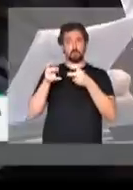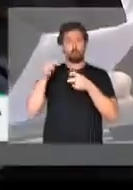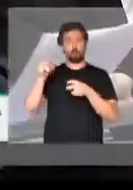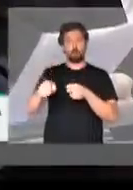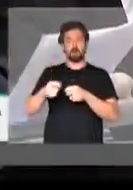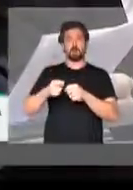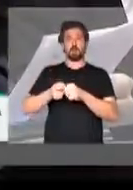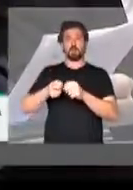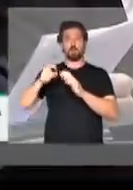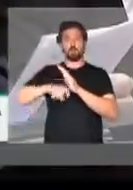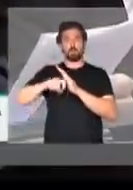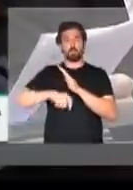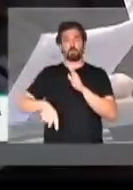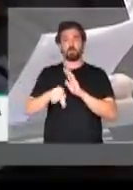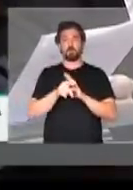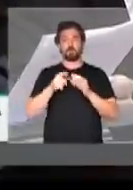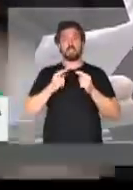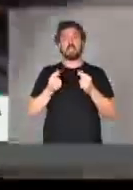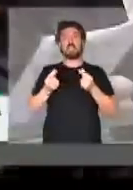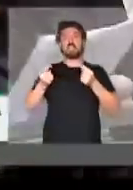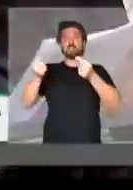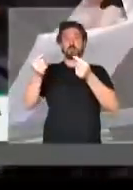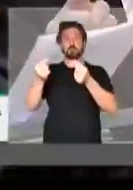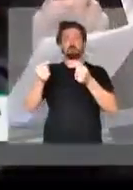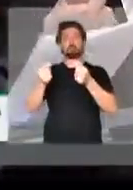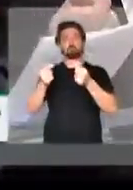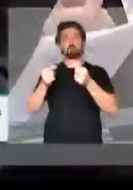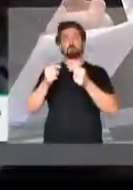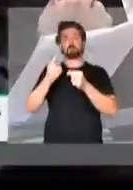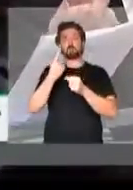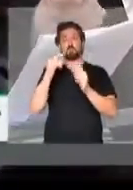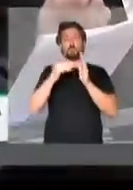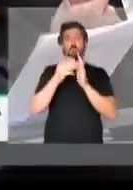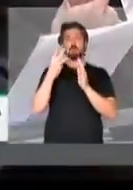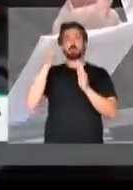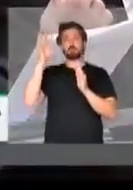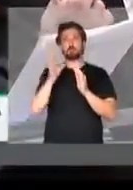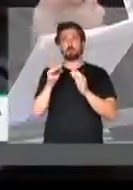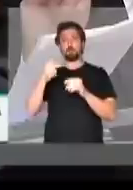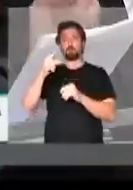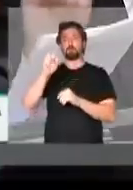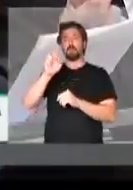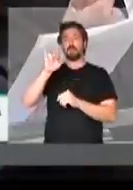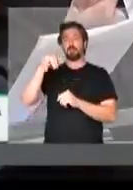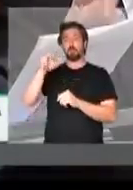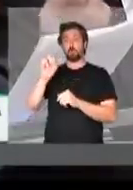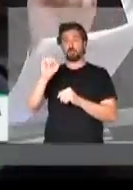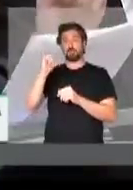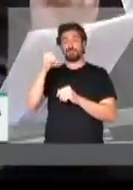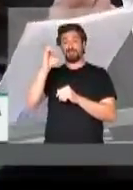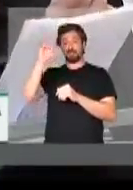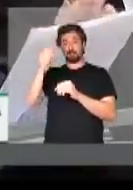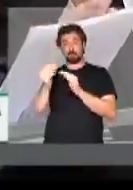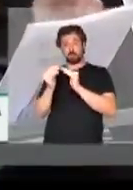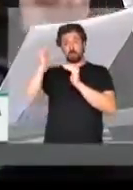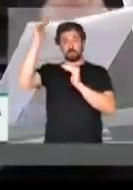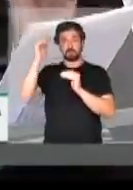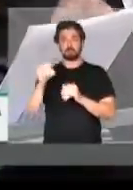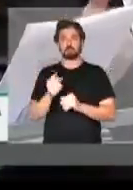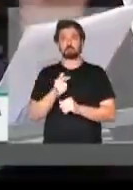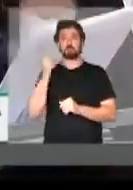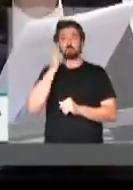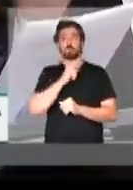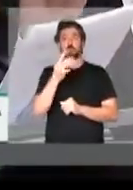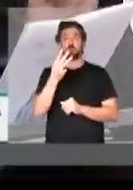lucros e dividendos. Imposto sobre grandes fortunas, com alíquotas de 1 a 3% sobre o patrimônio acima de 10 milhões, a gente poderia